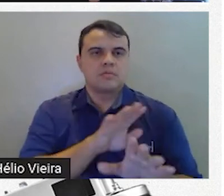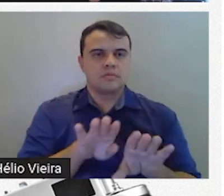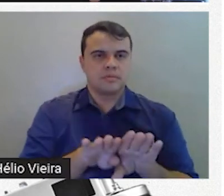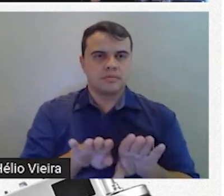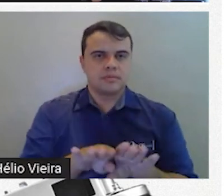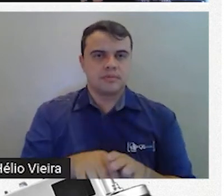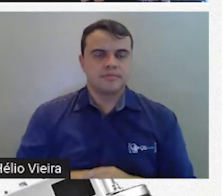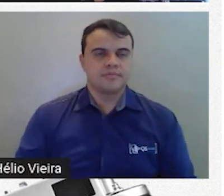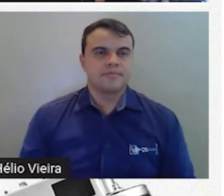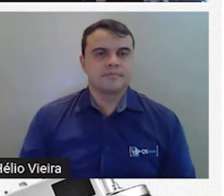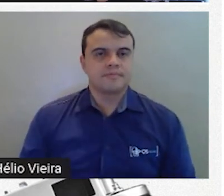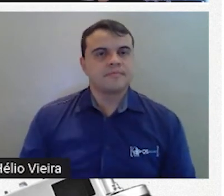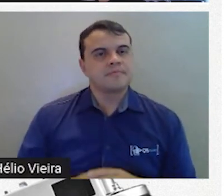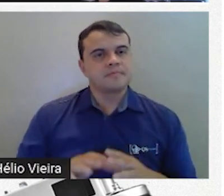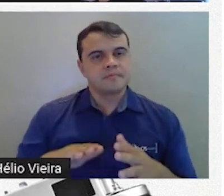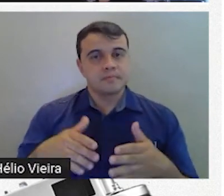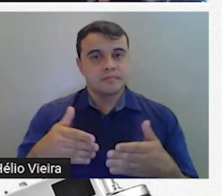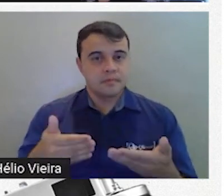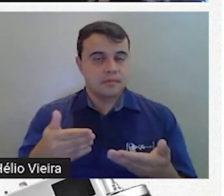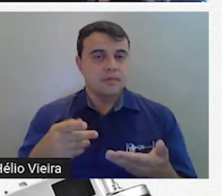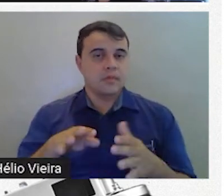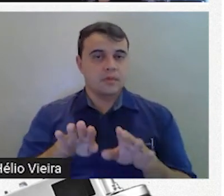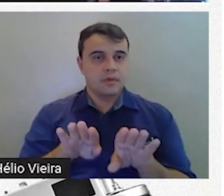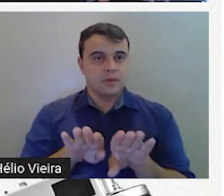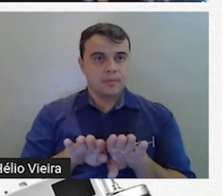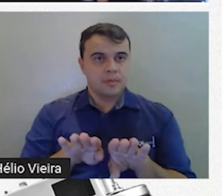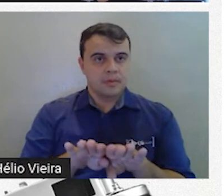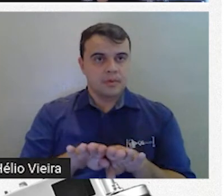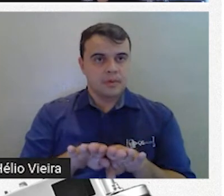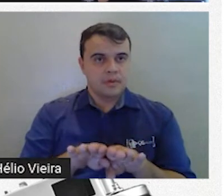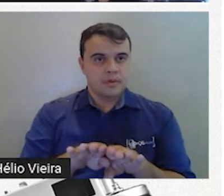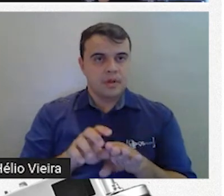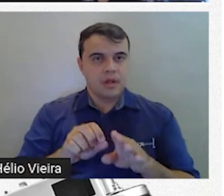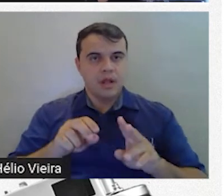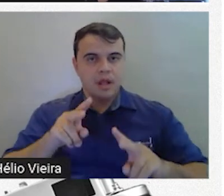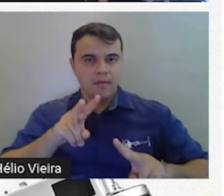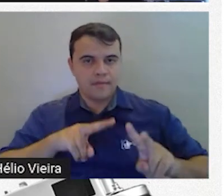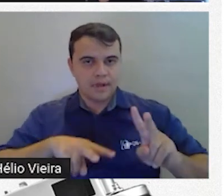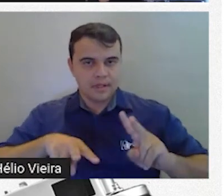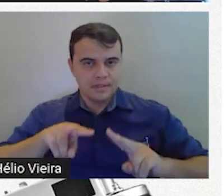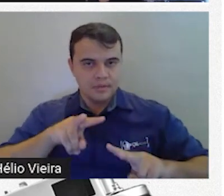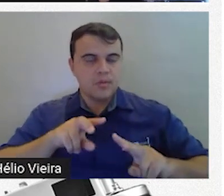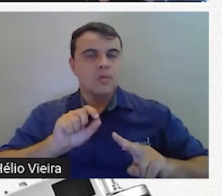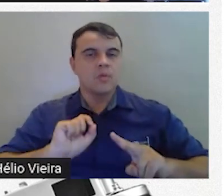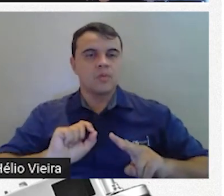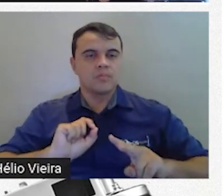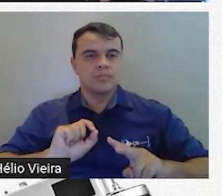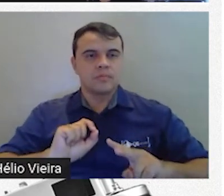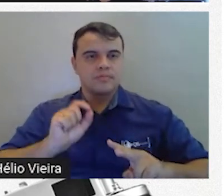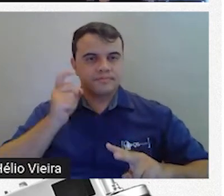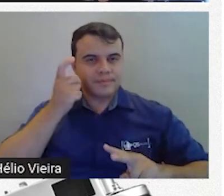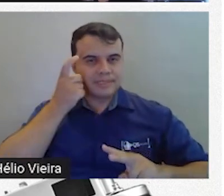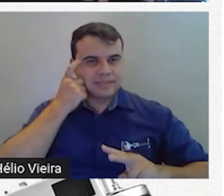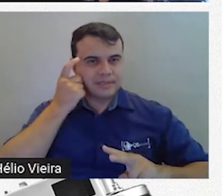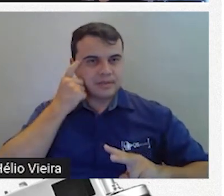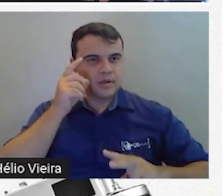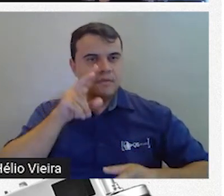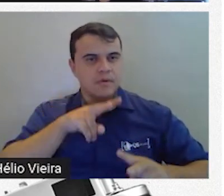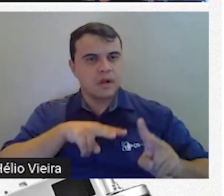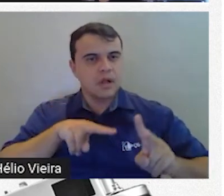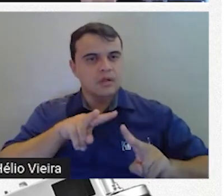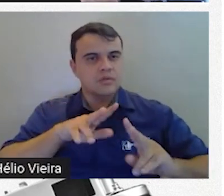E em relação à avaliação, pensar na avaliação